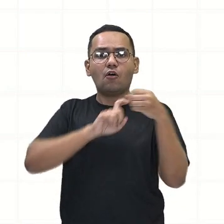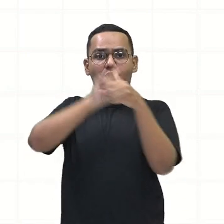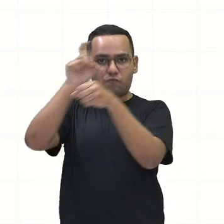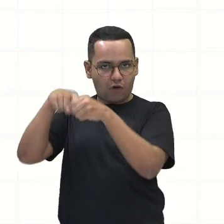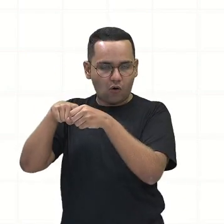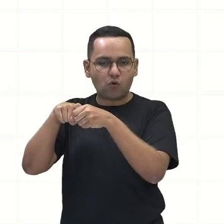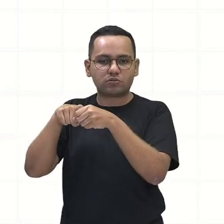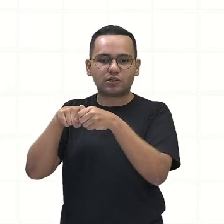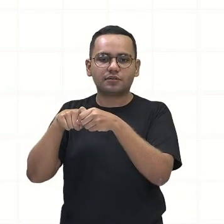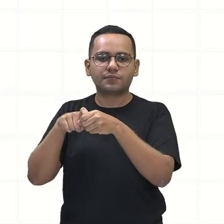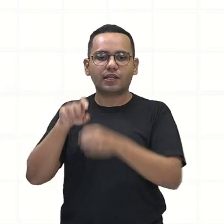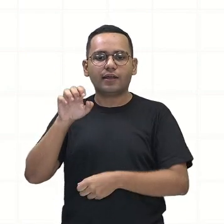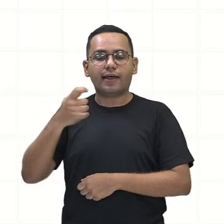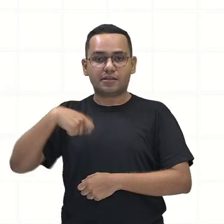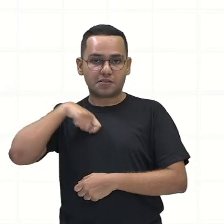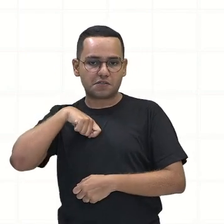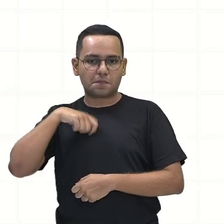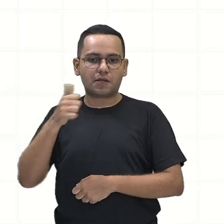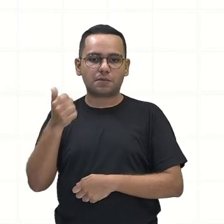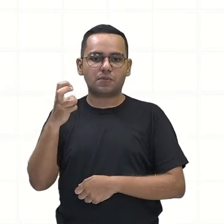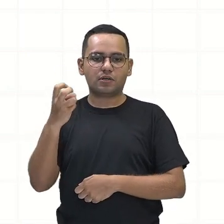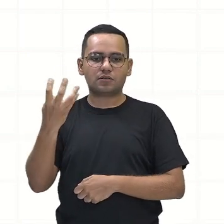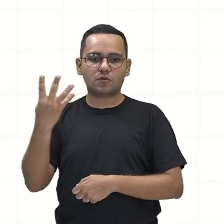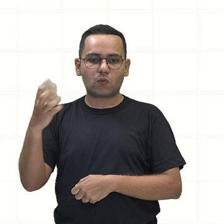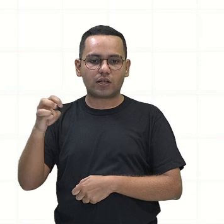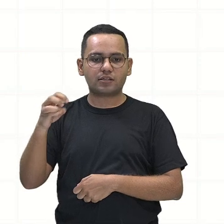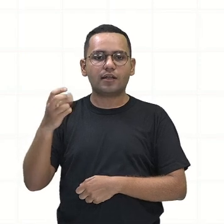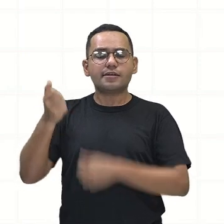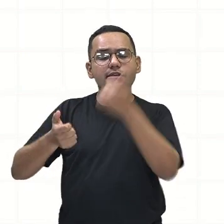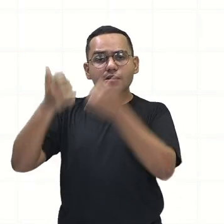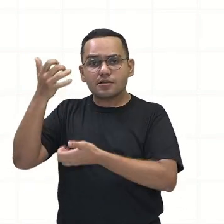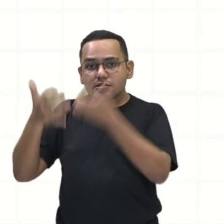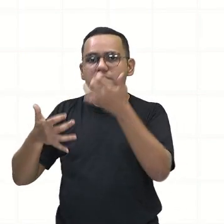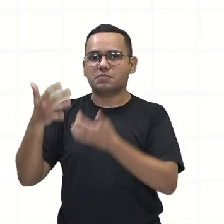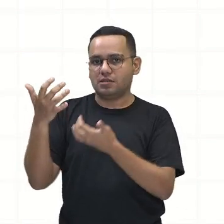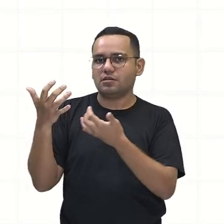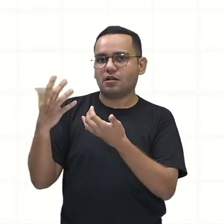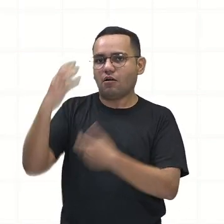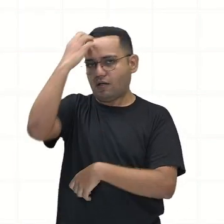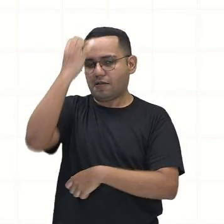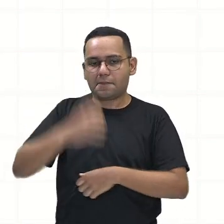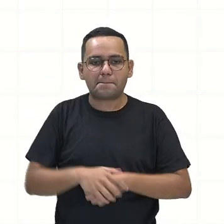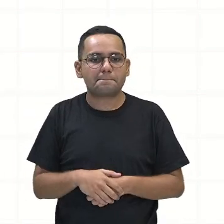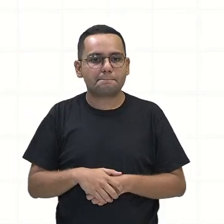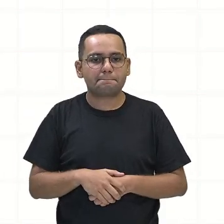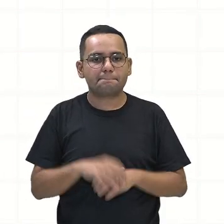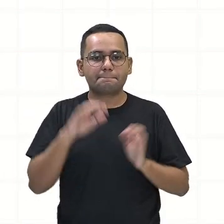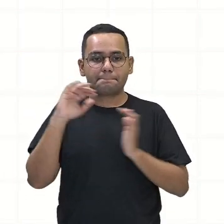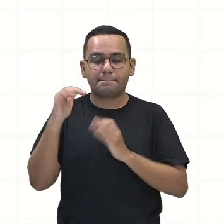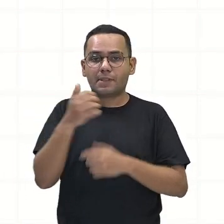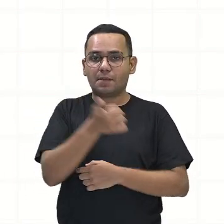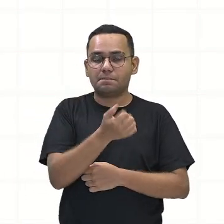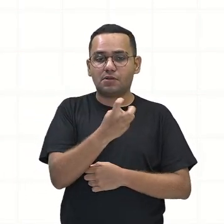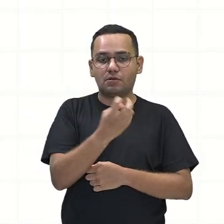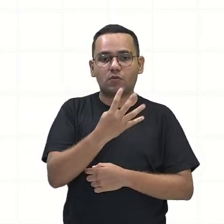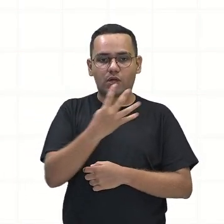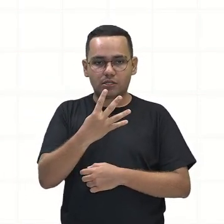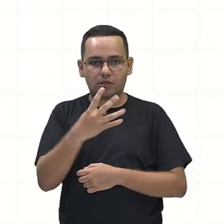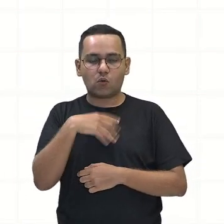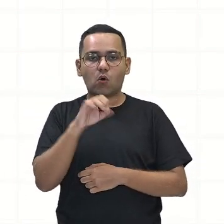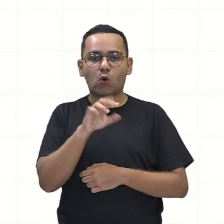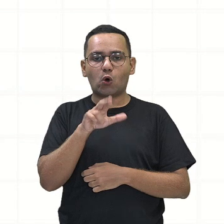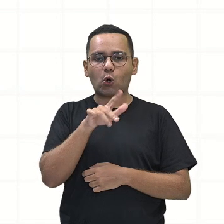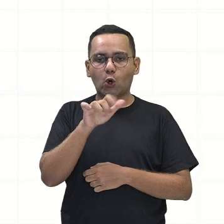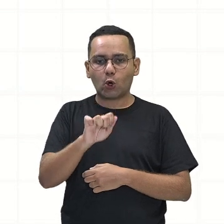Carlos V sua aventura. Em 1544, Orellana recebe o direito de colonizar a